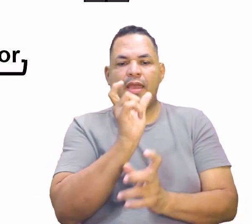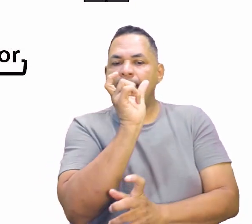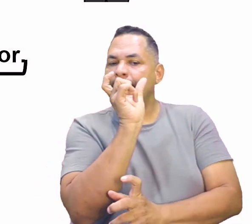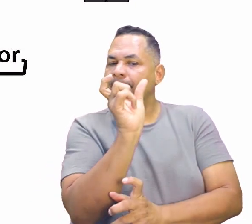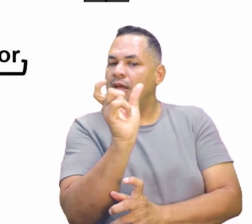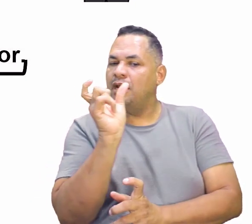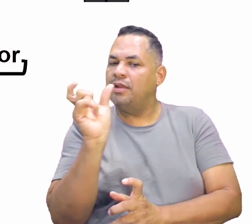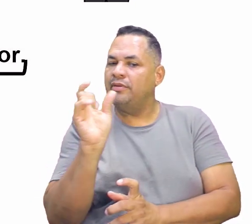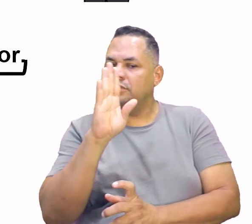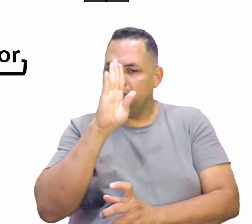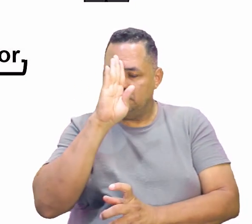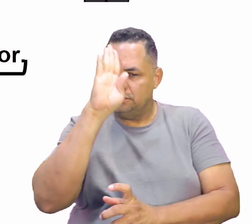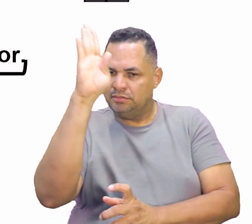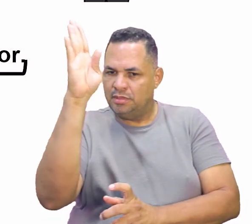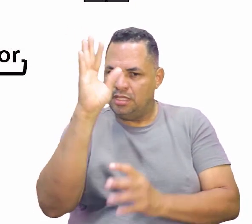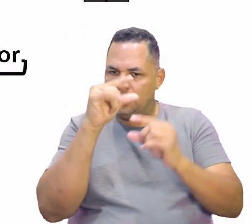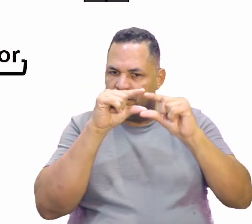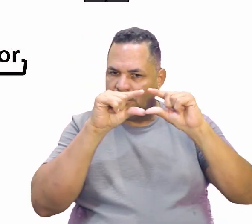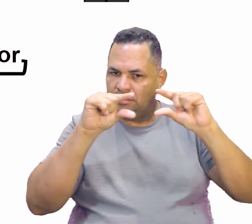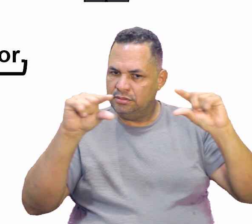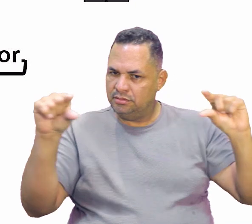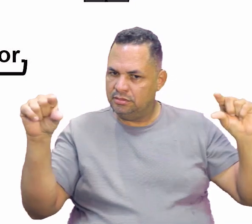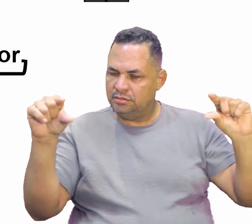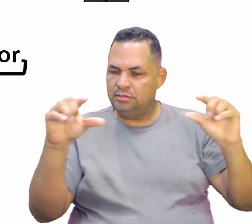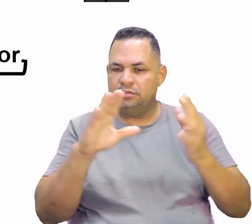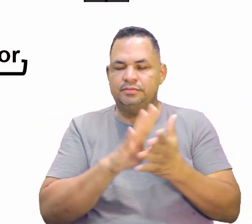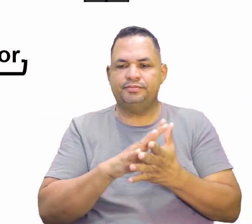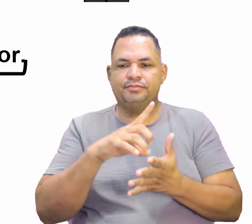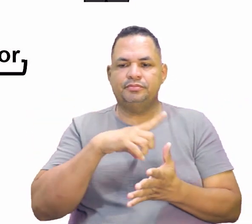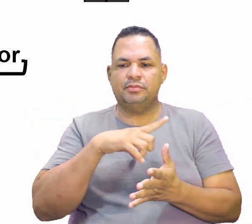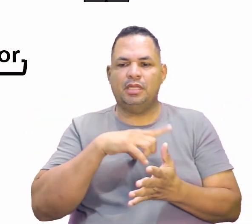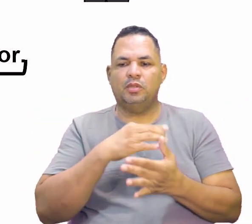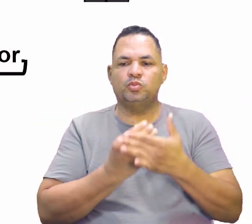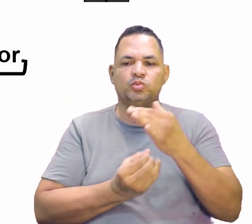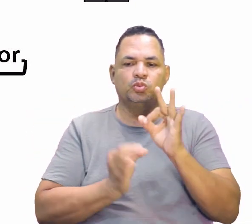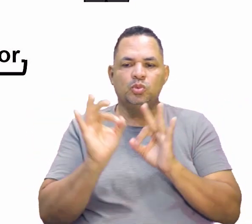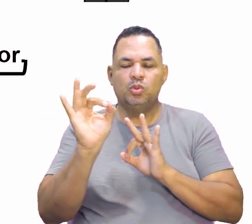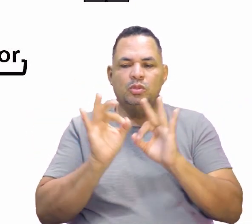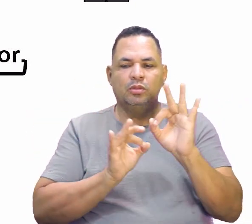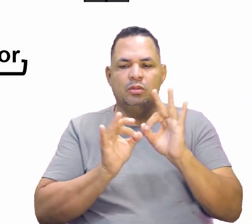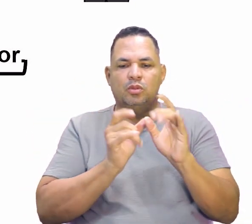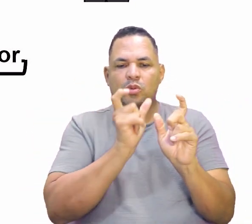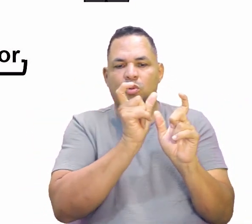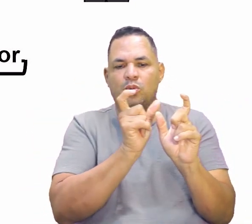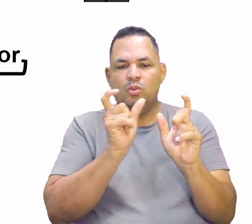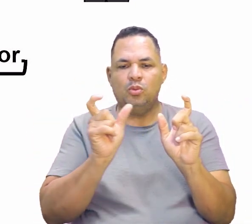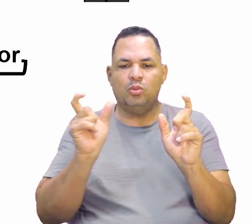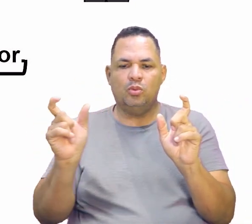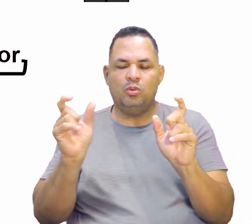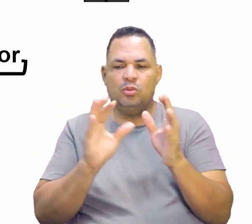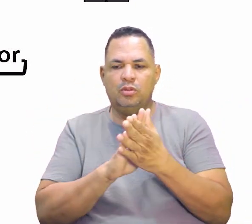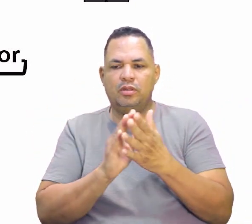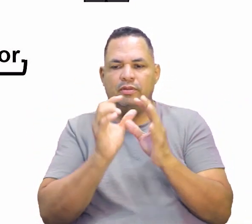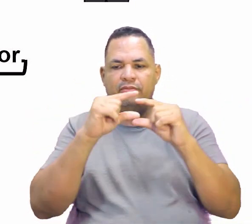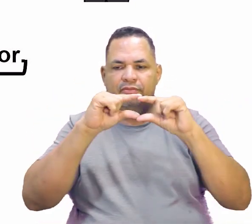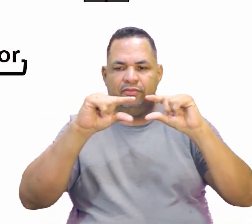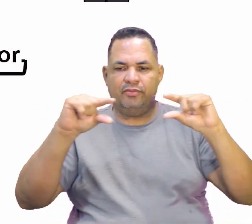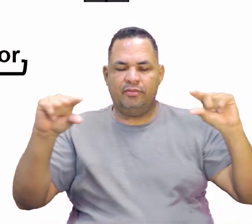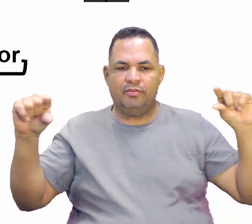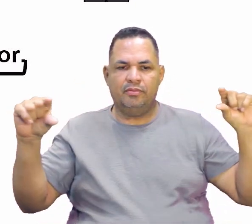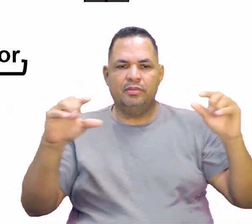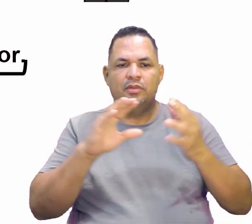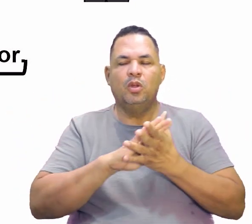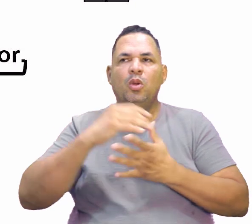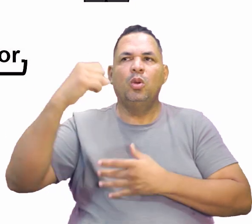da oração, né? Que são os elementos que concorrem para a formação da oração. O